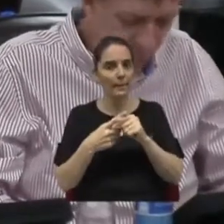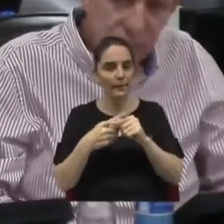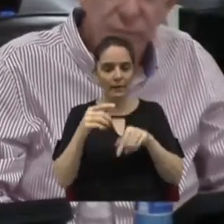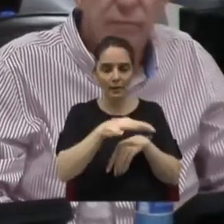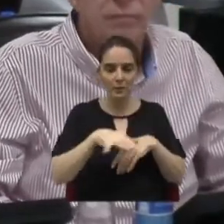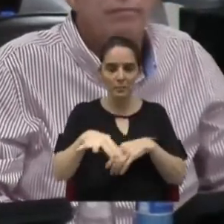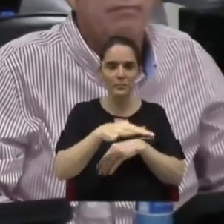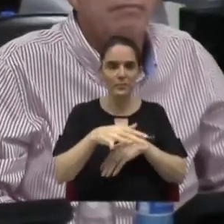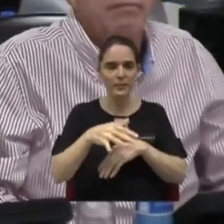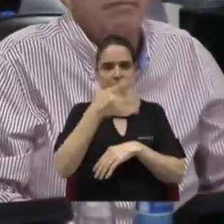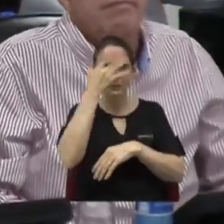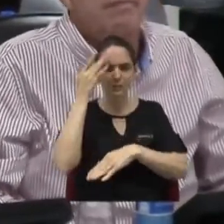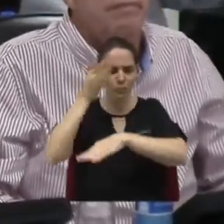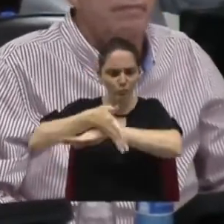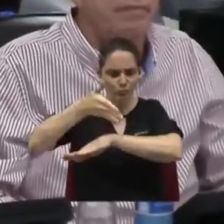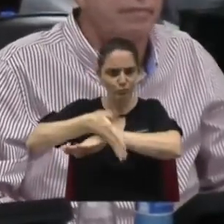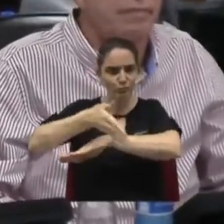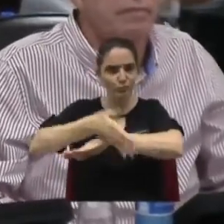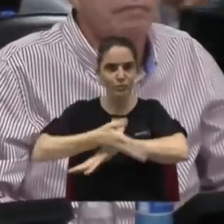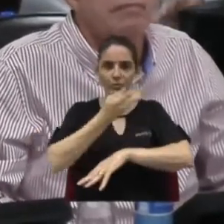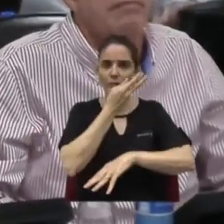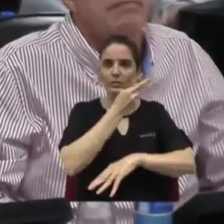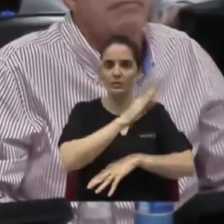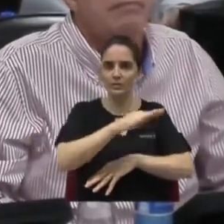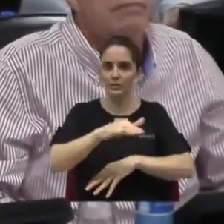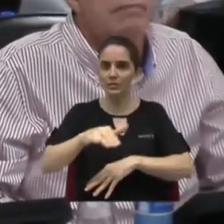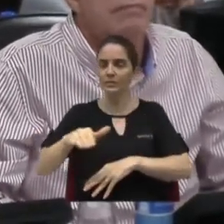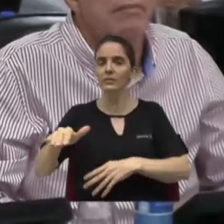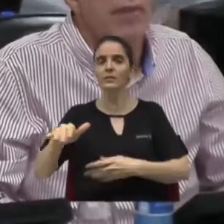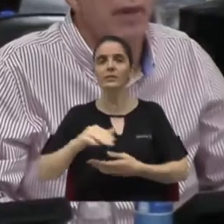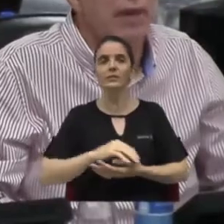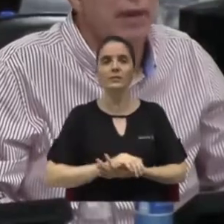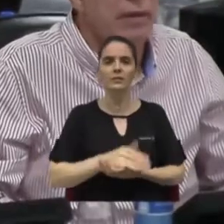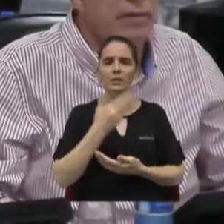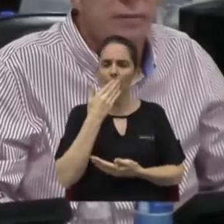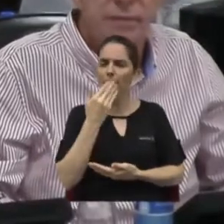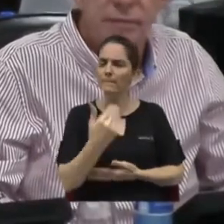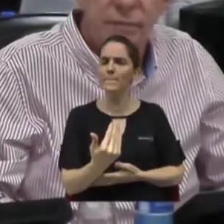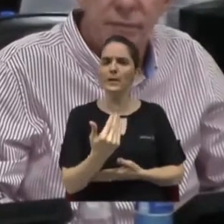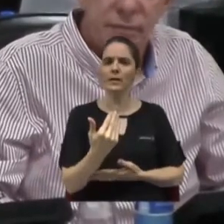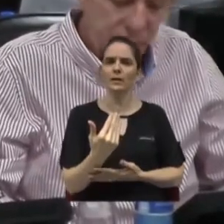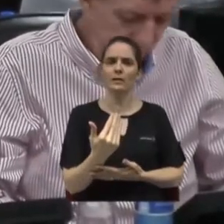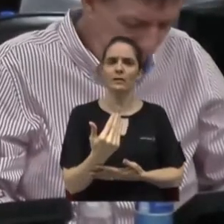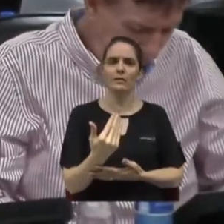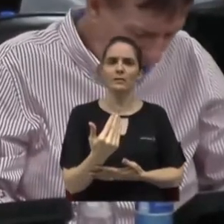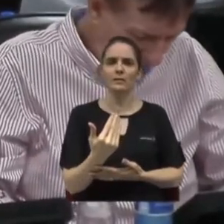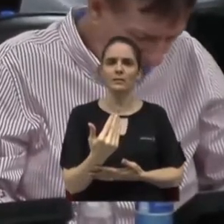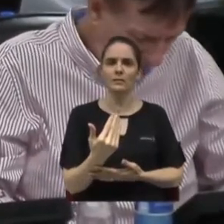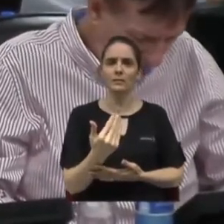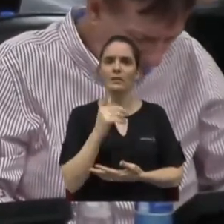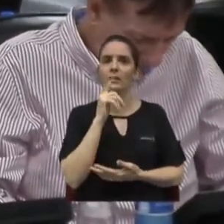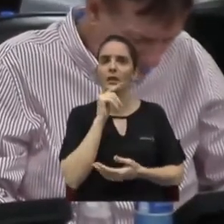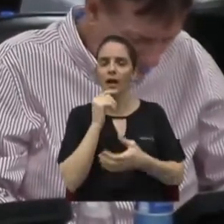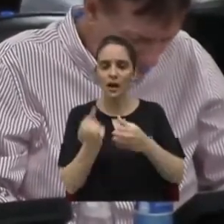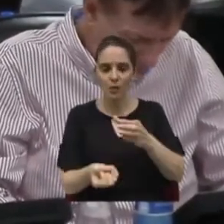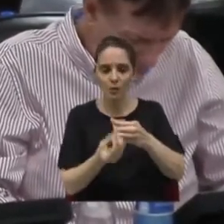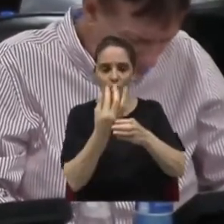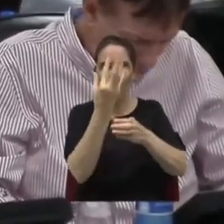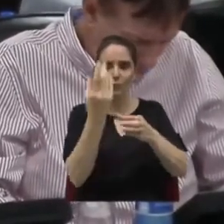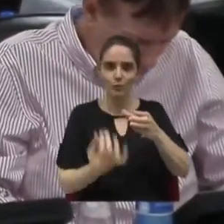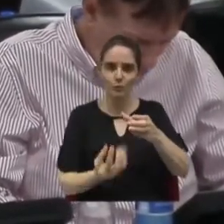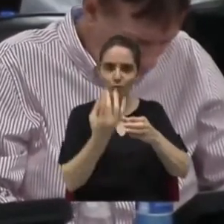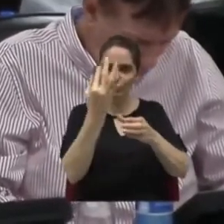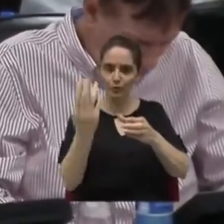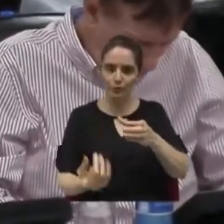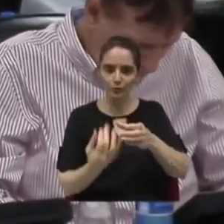frequentada e ali as crianças, até as crianças pedem, né, que aquela fonte volte a